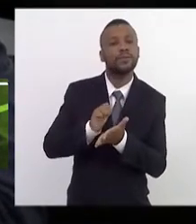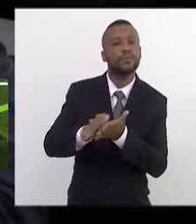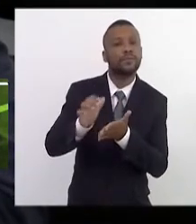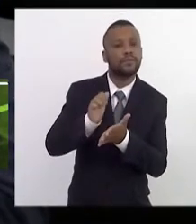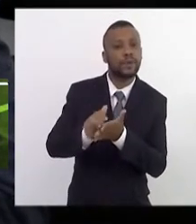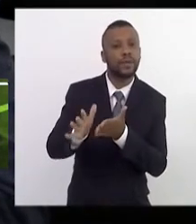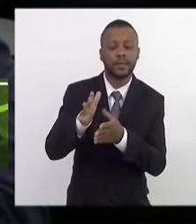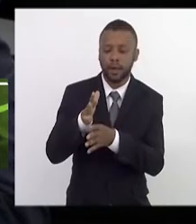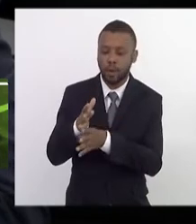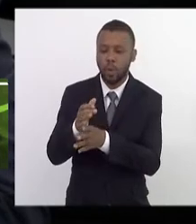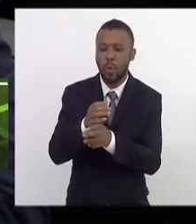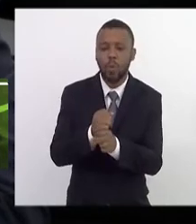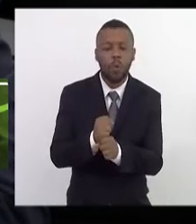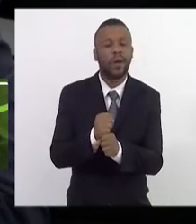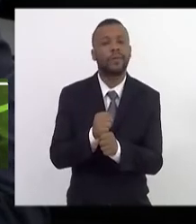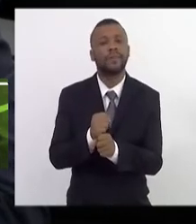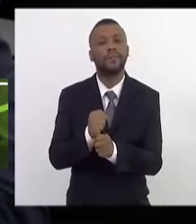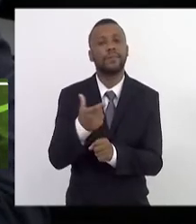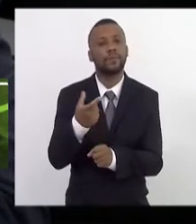21 foi